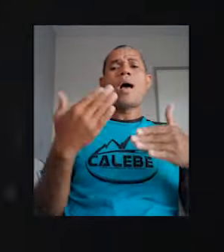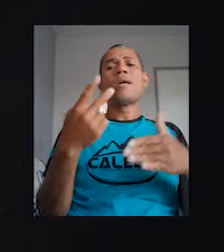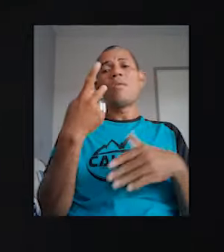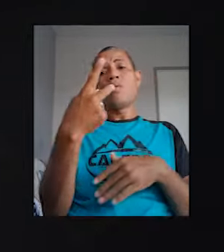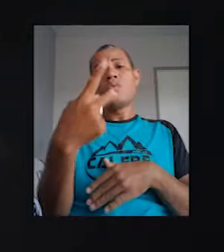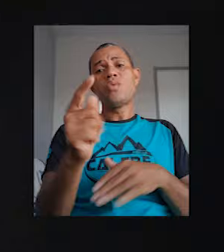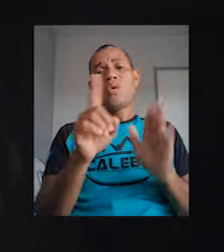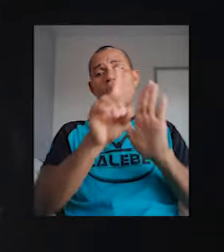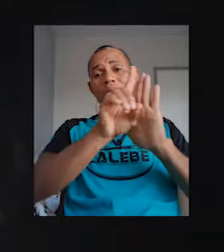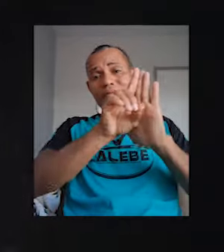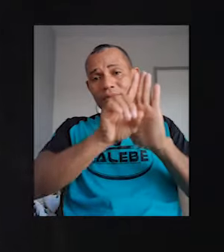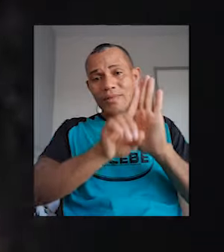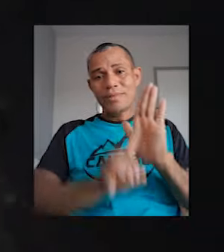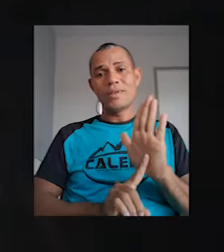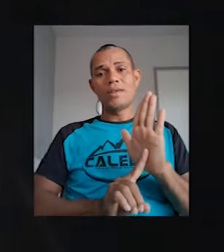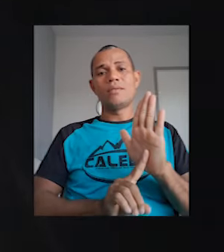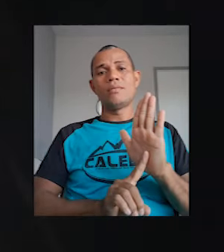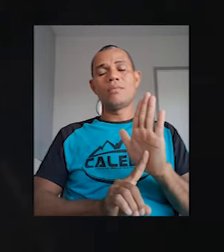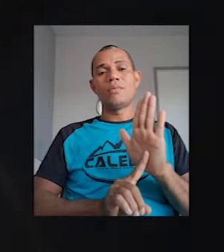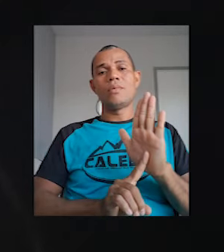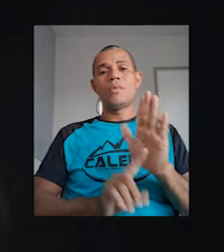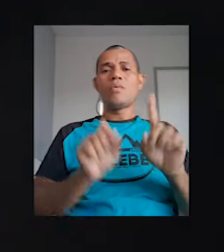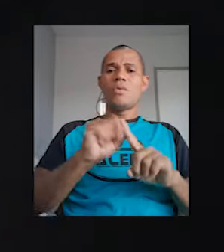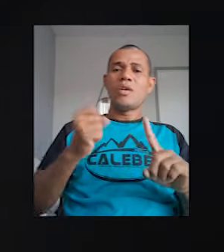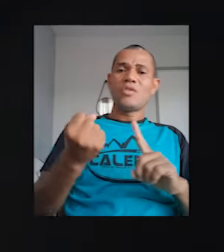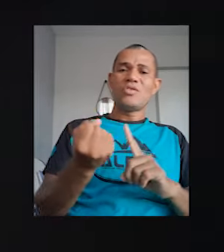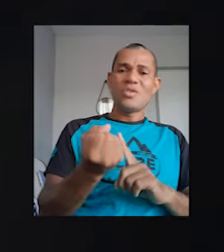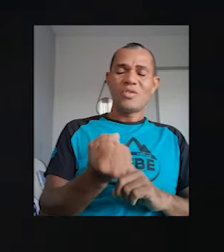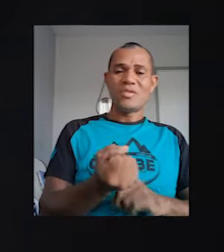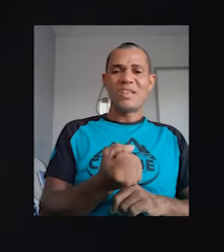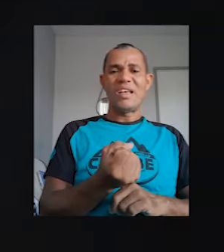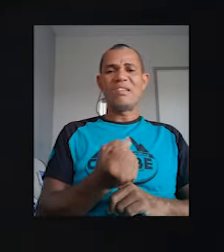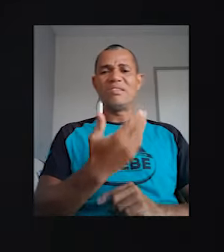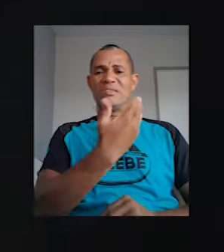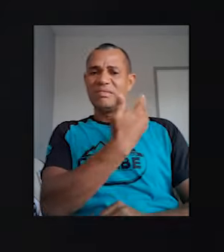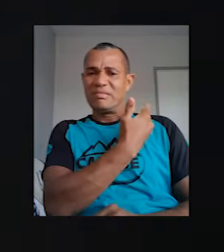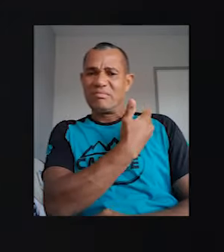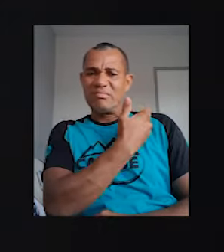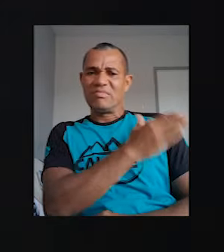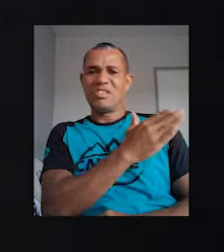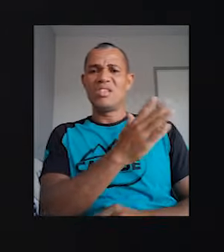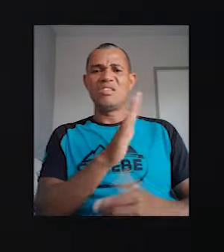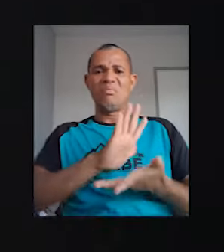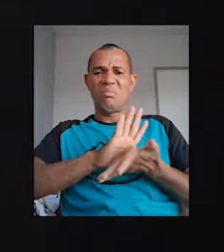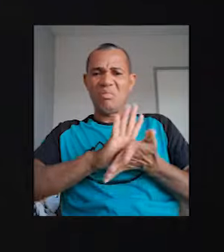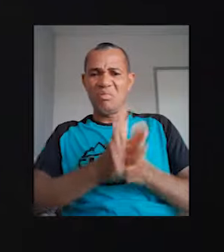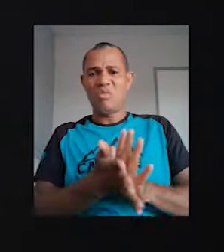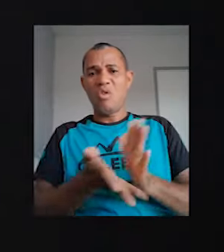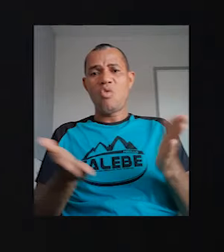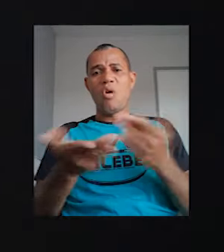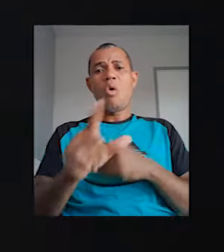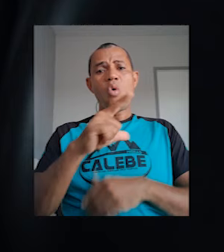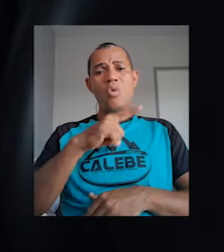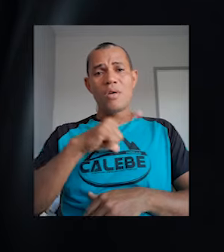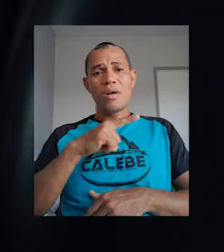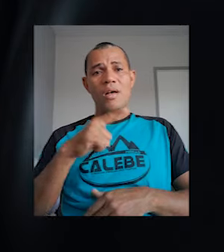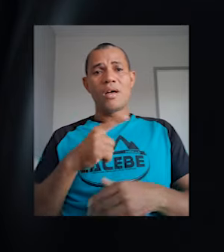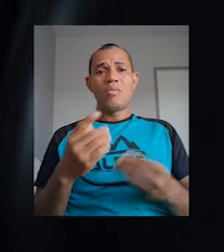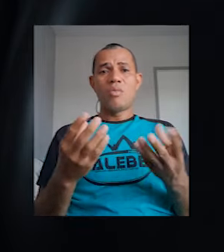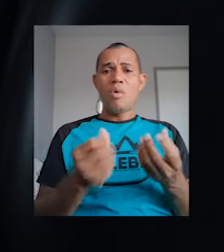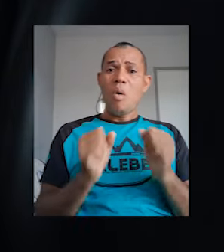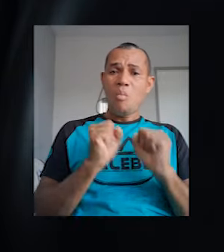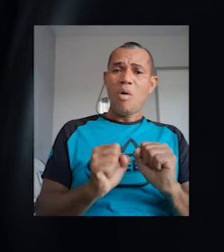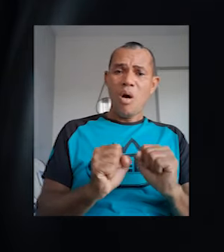que ponto eu não posso ir. Porque, infelizmente, né, na sociedade patriarcal e racista tem essas dessas, né?